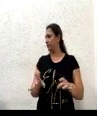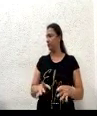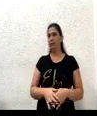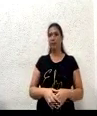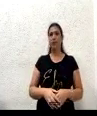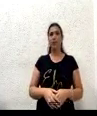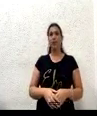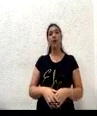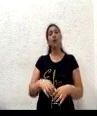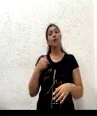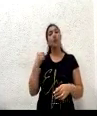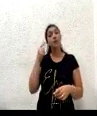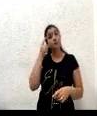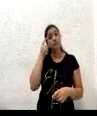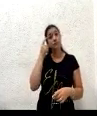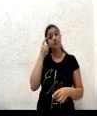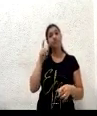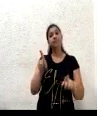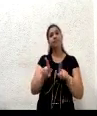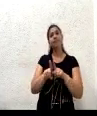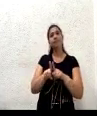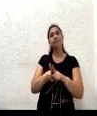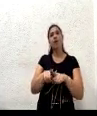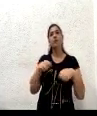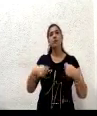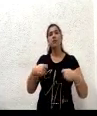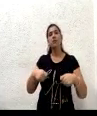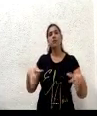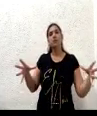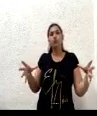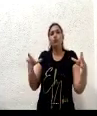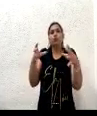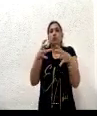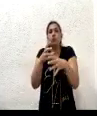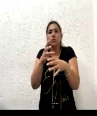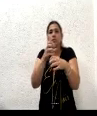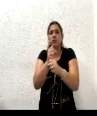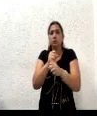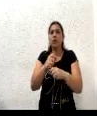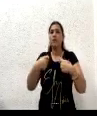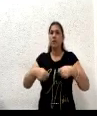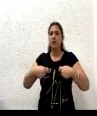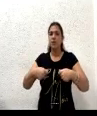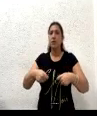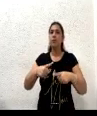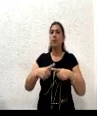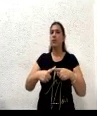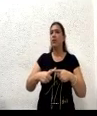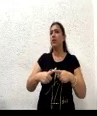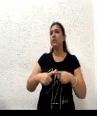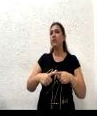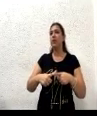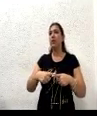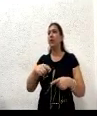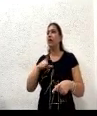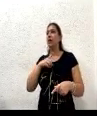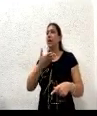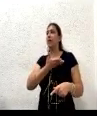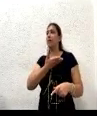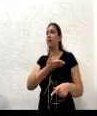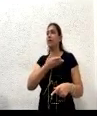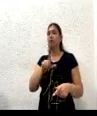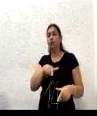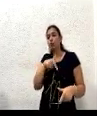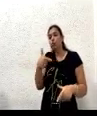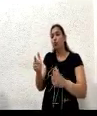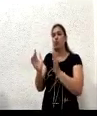mas, enfim, só vem somar a cidade. Tenho muitos amigos de Araras, Diego, uma